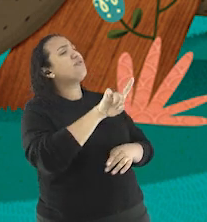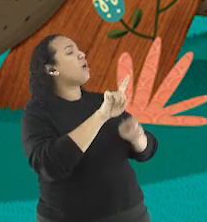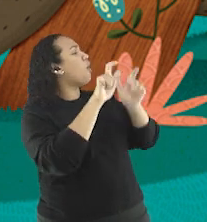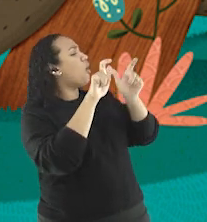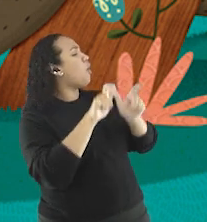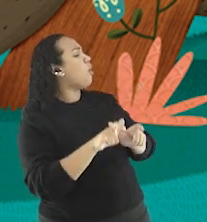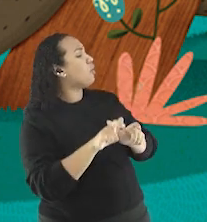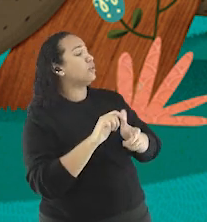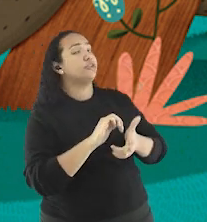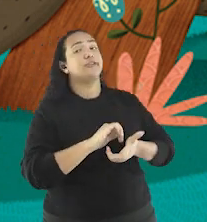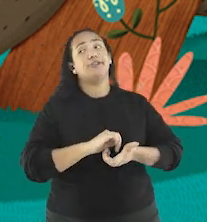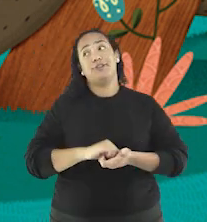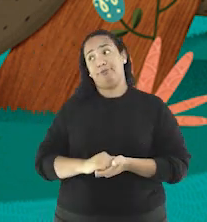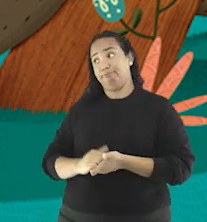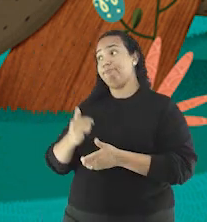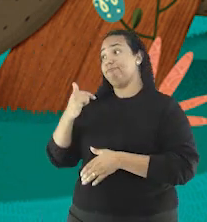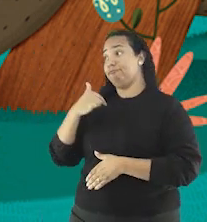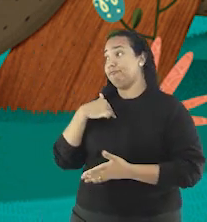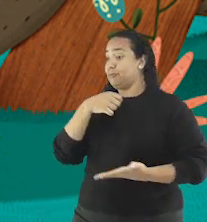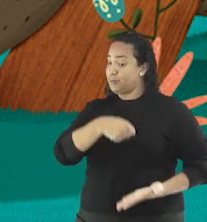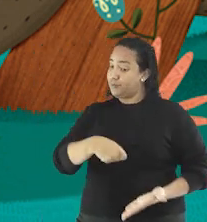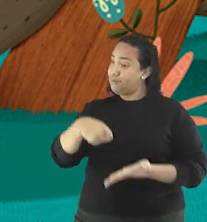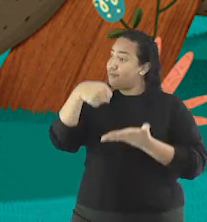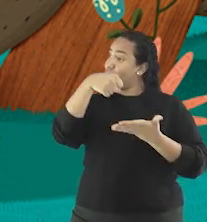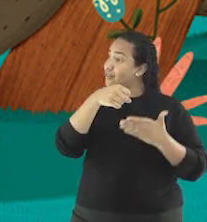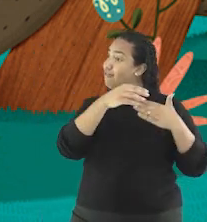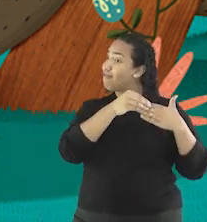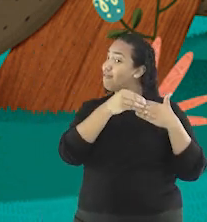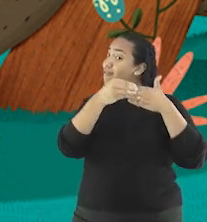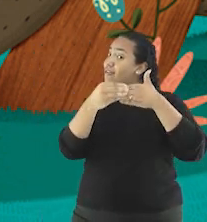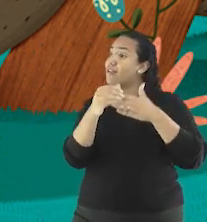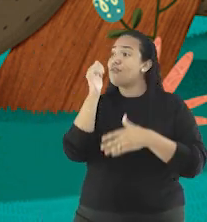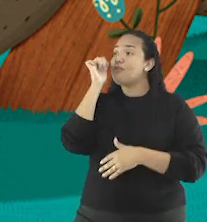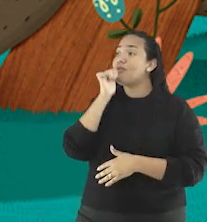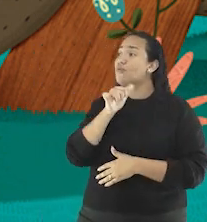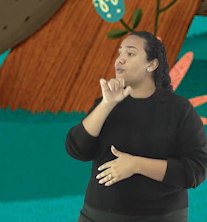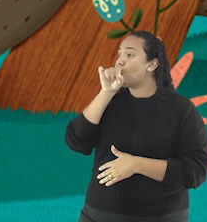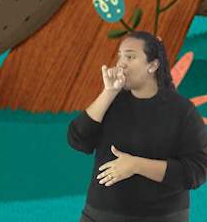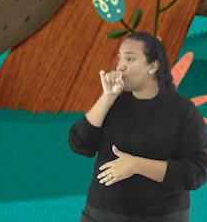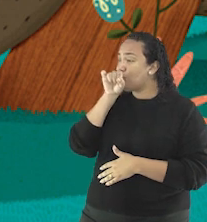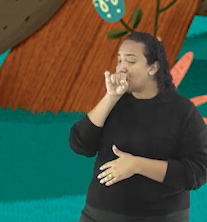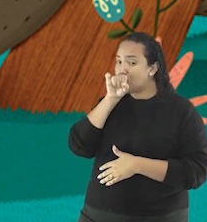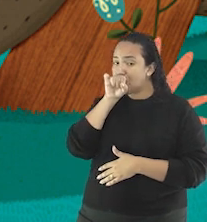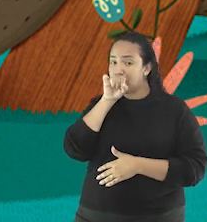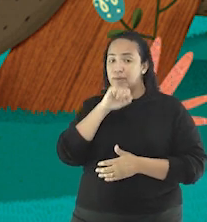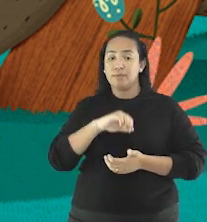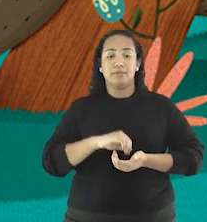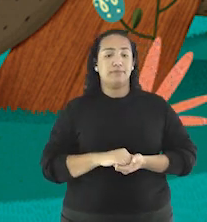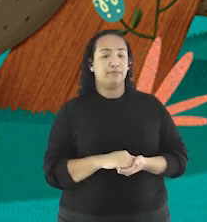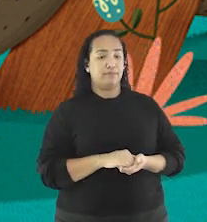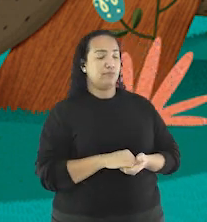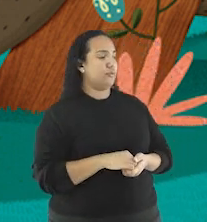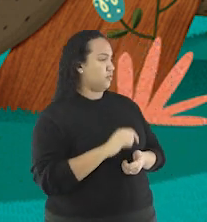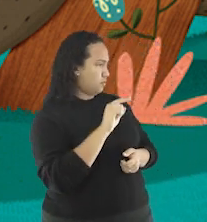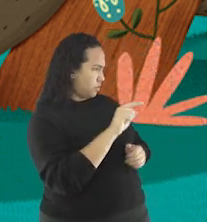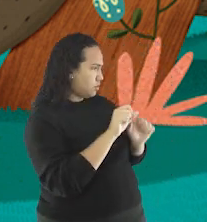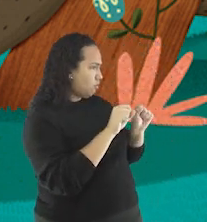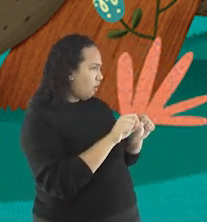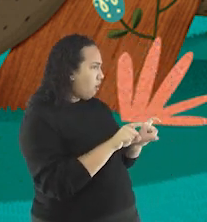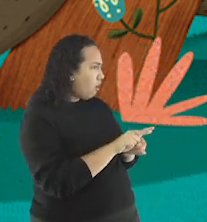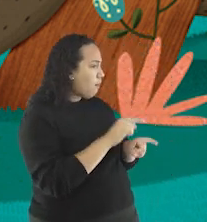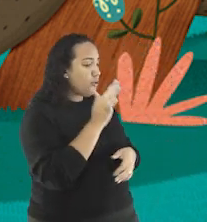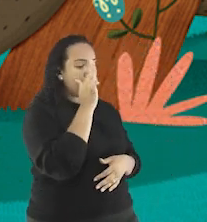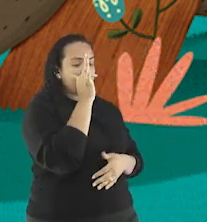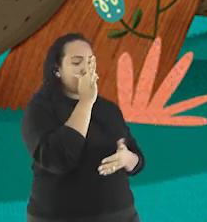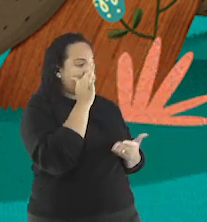Aonde você vai? Vou levar esta cesta para a vovó. por que você não leva também essas